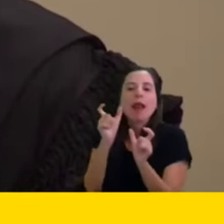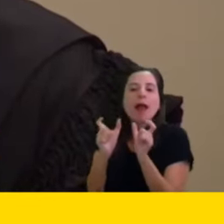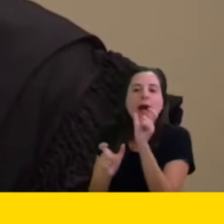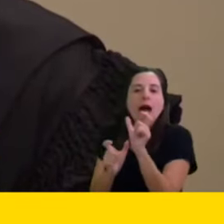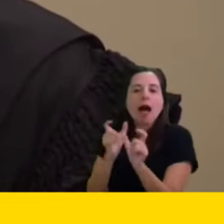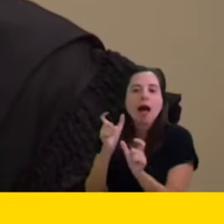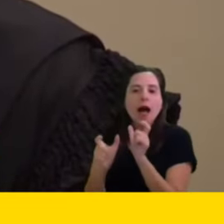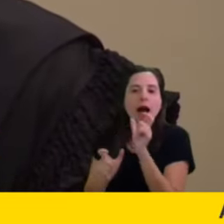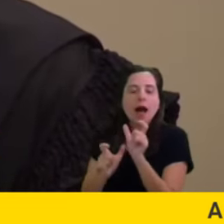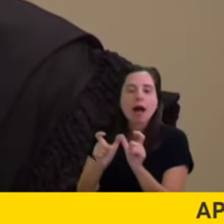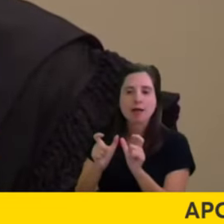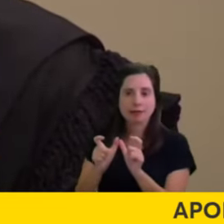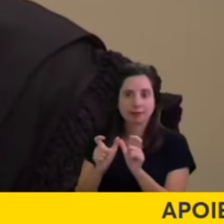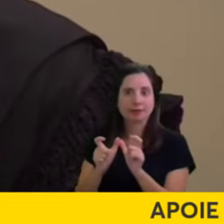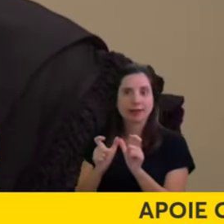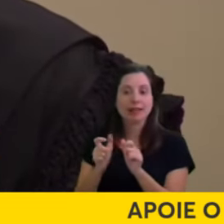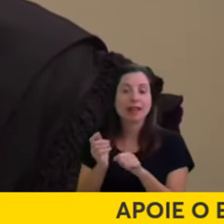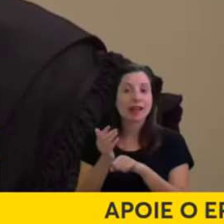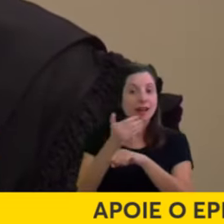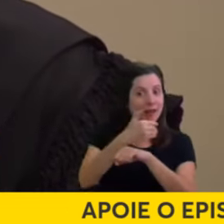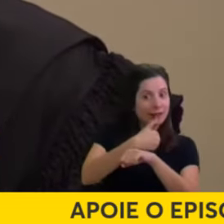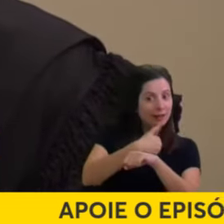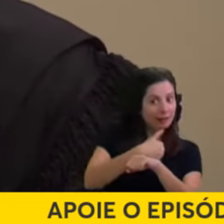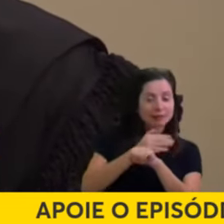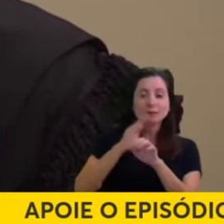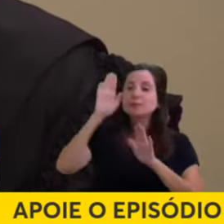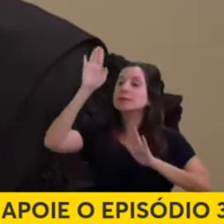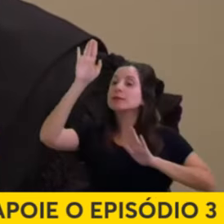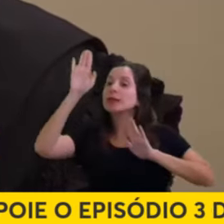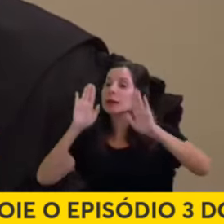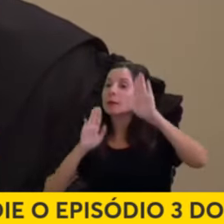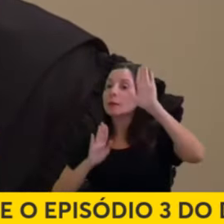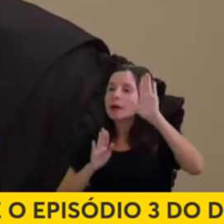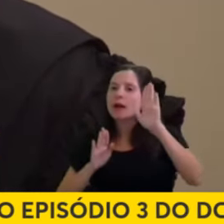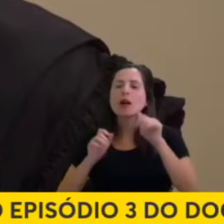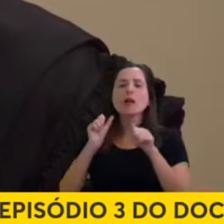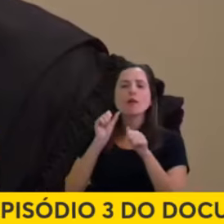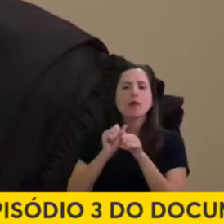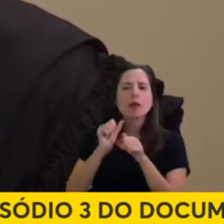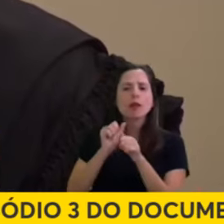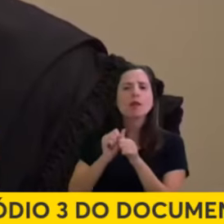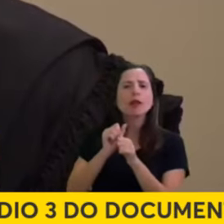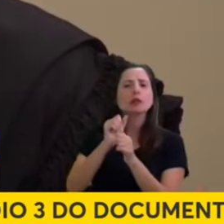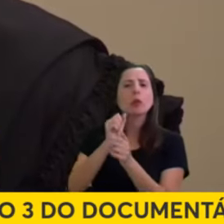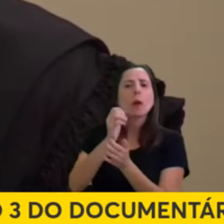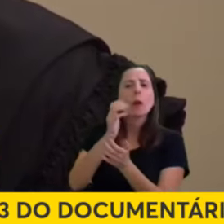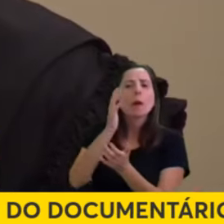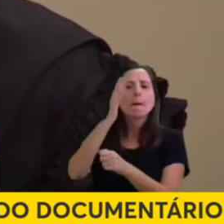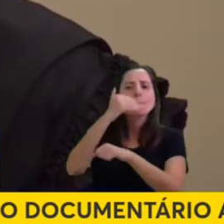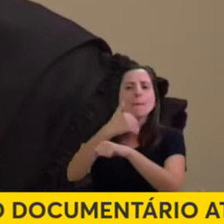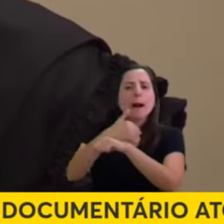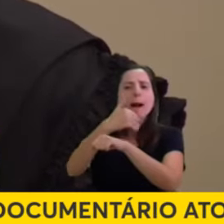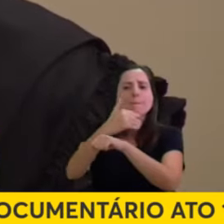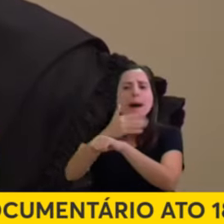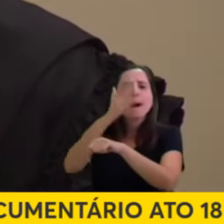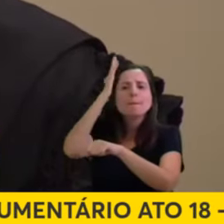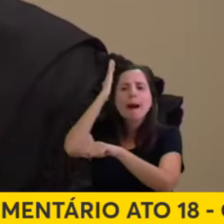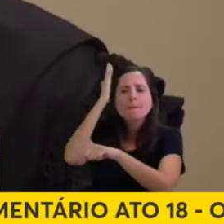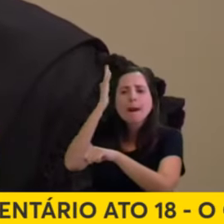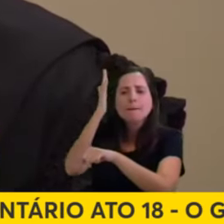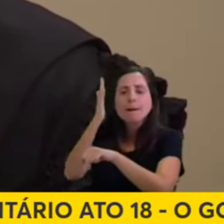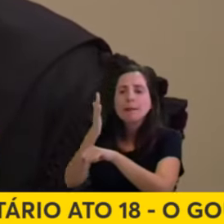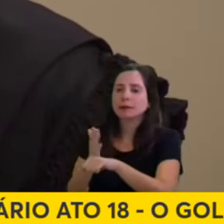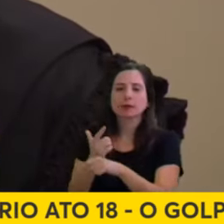e atividades típicas de pré-campanha foram realizadas simultaneamente em favor dos recorrentes o que se não se vê